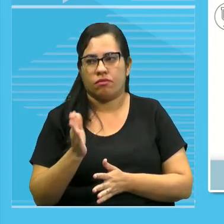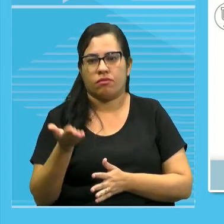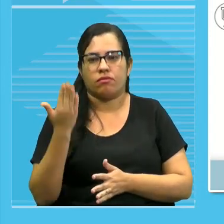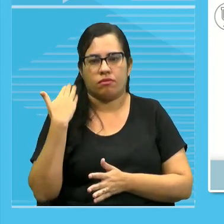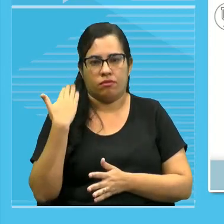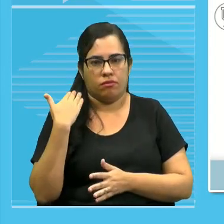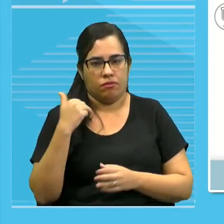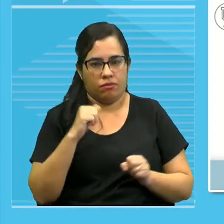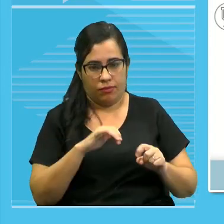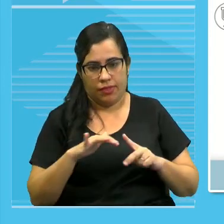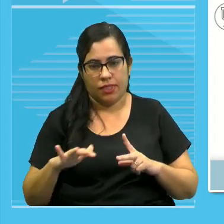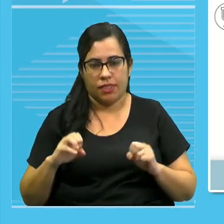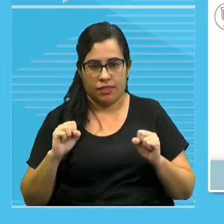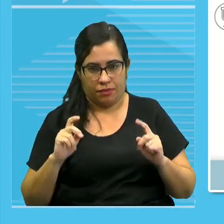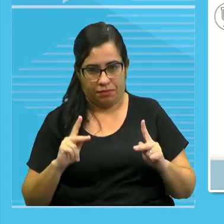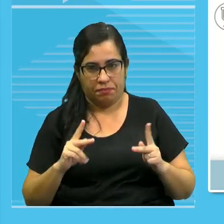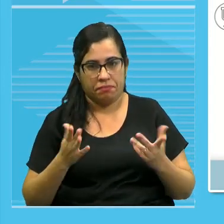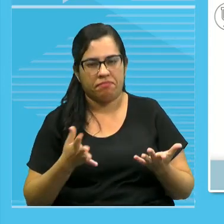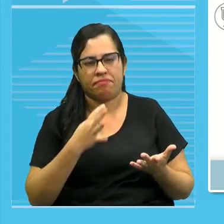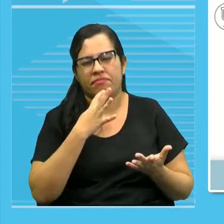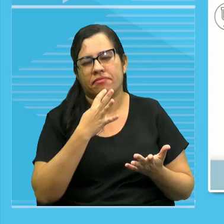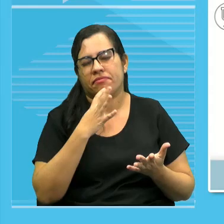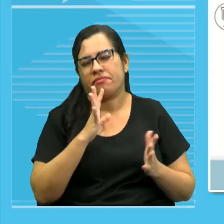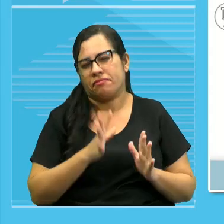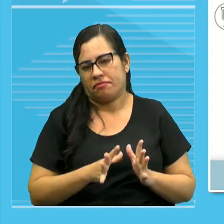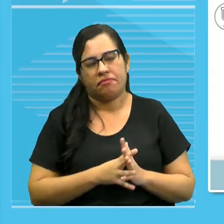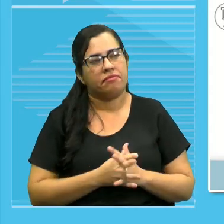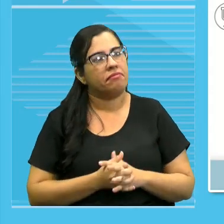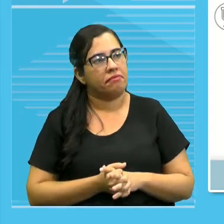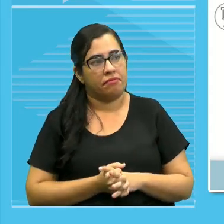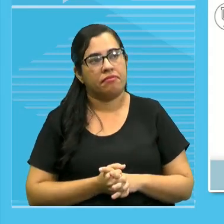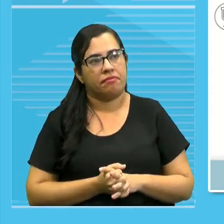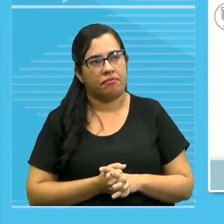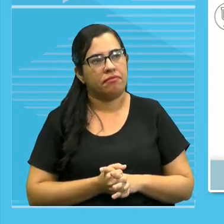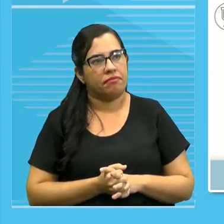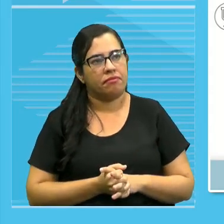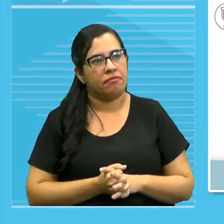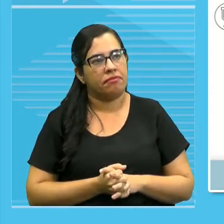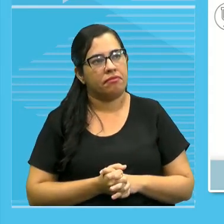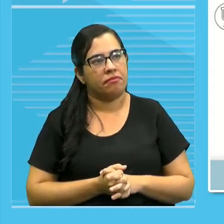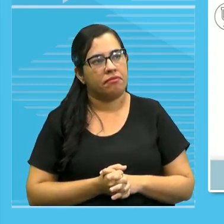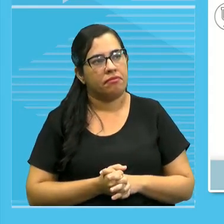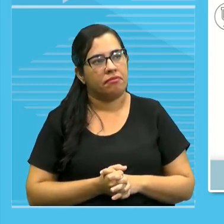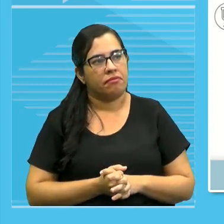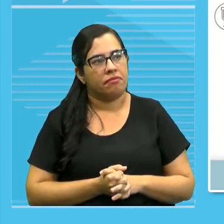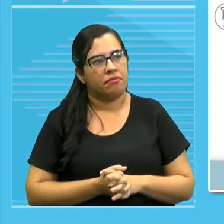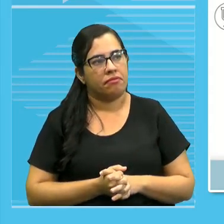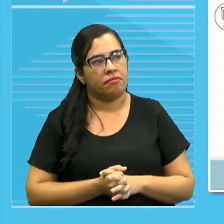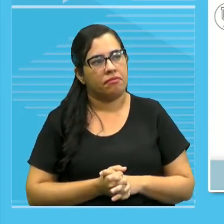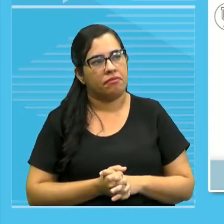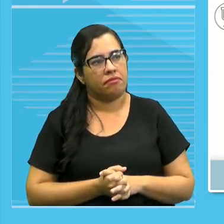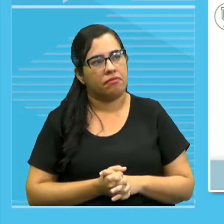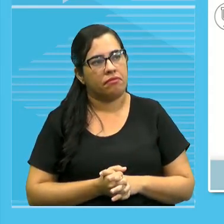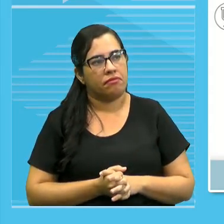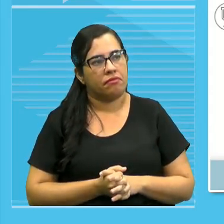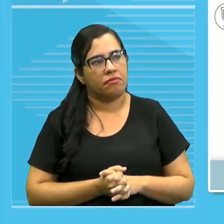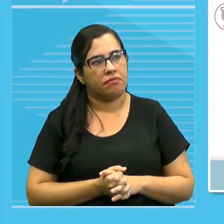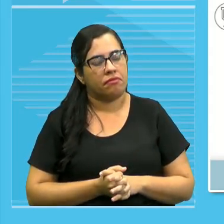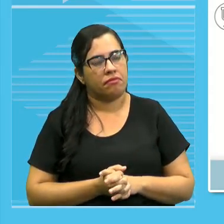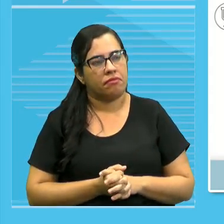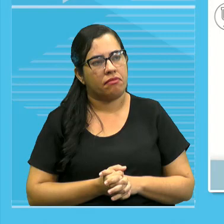a gente já conhece então a questão podia estar aqui né então ele modo de produtos